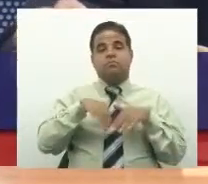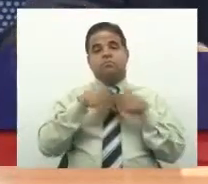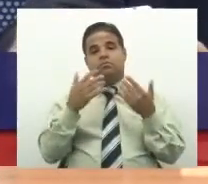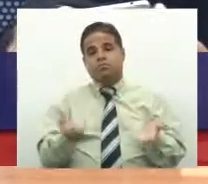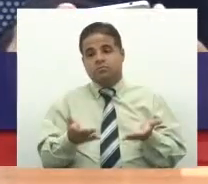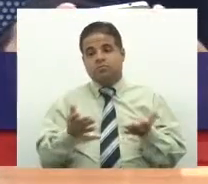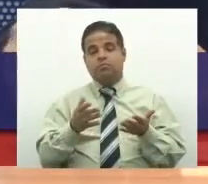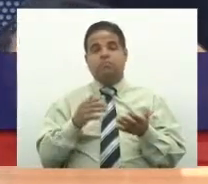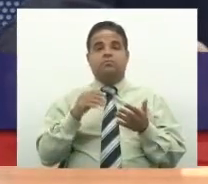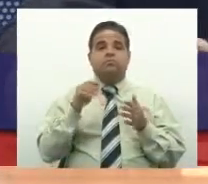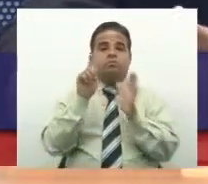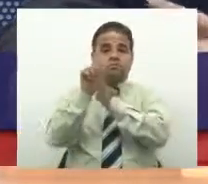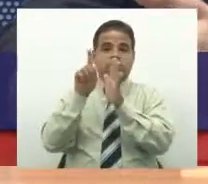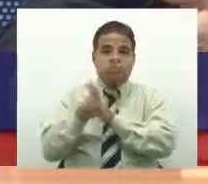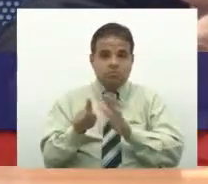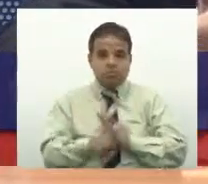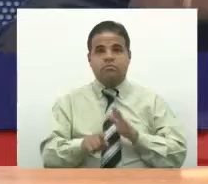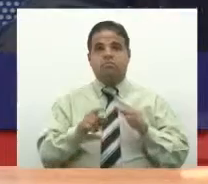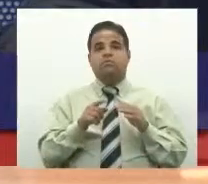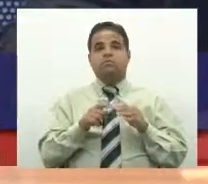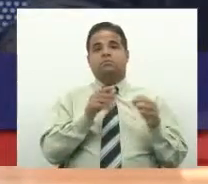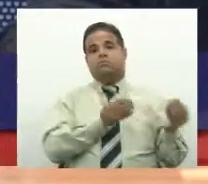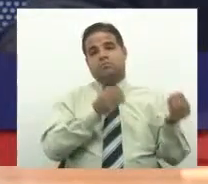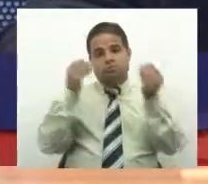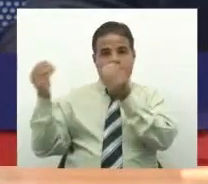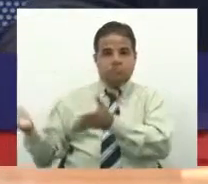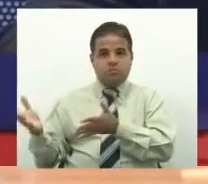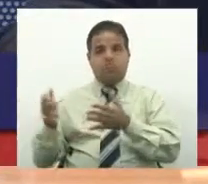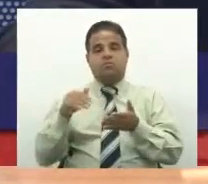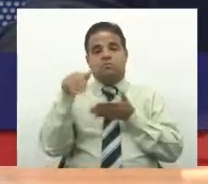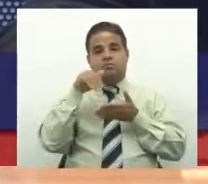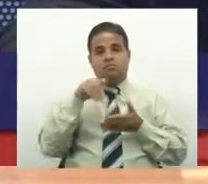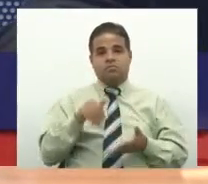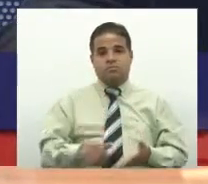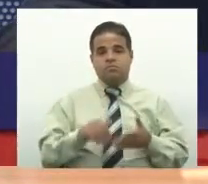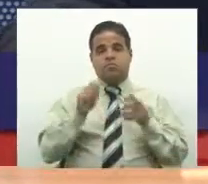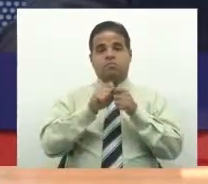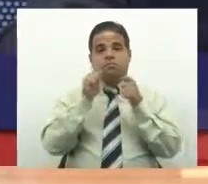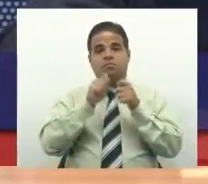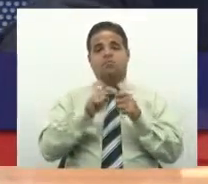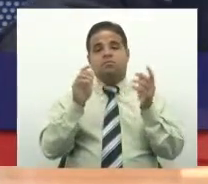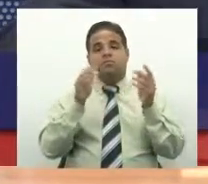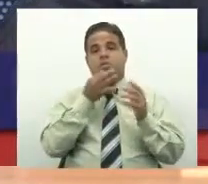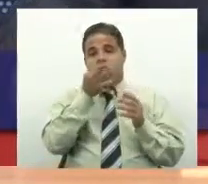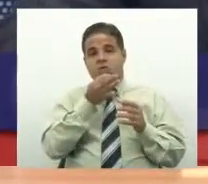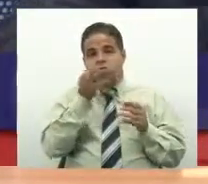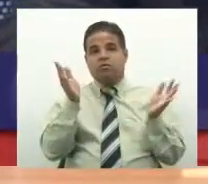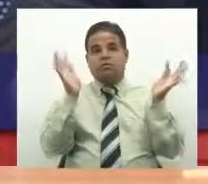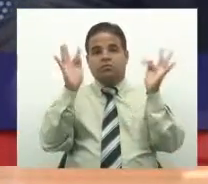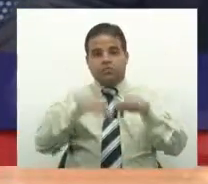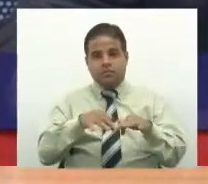seus questionamentos, eu passo a palavra para o senhor secretário para fazer as considerações finais.